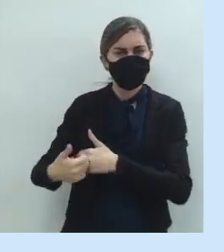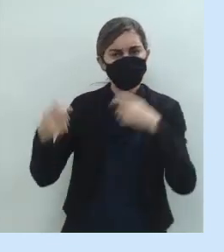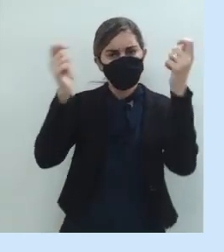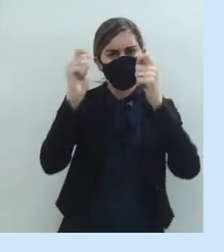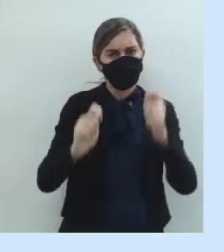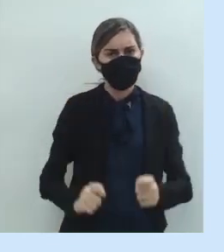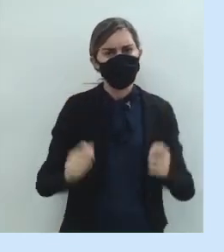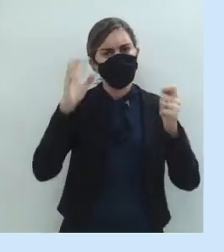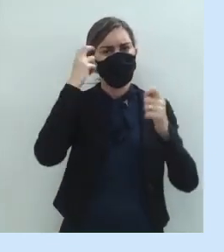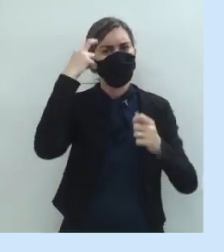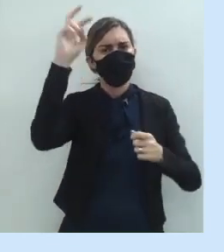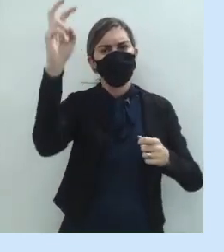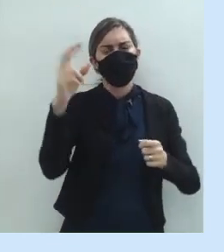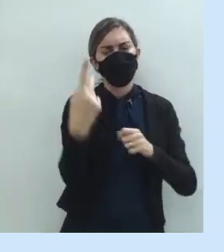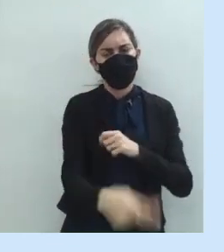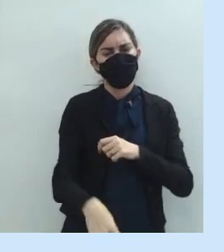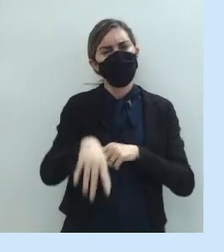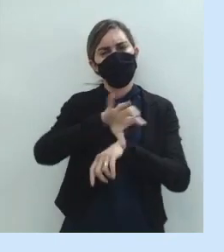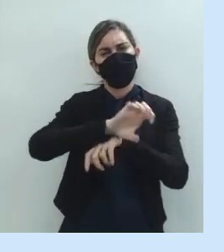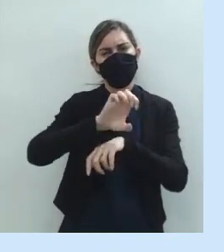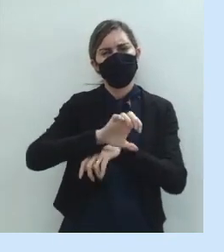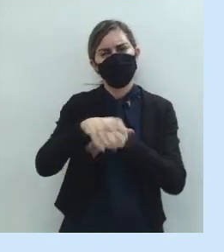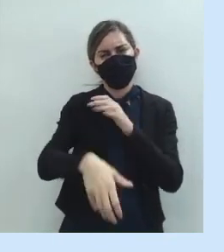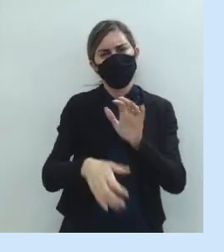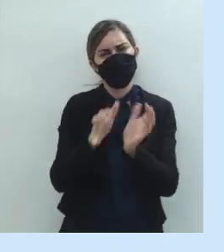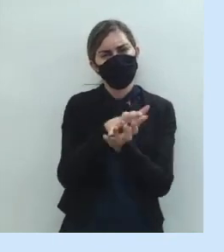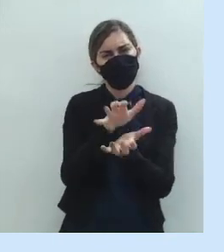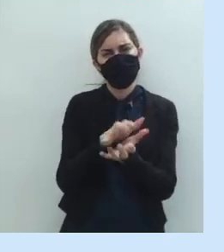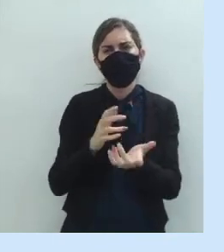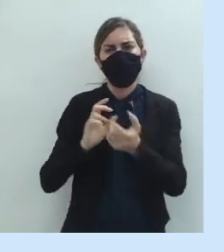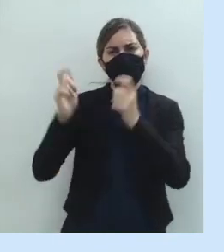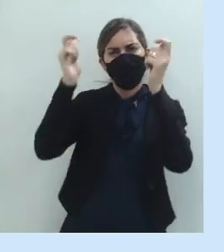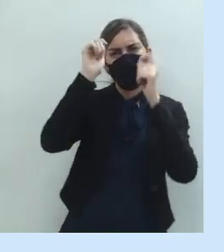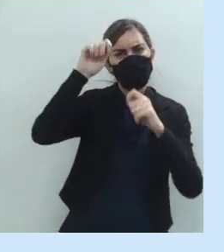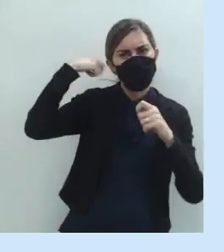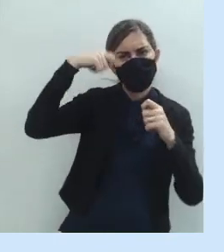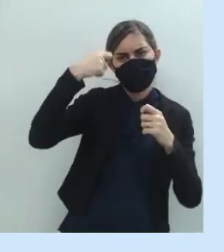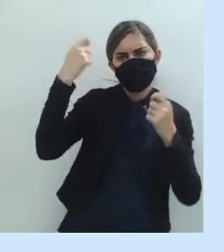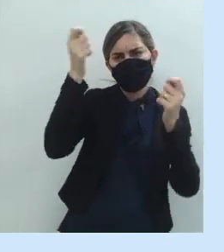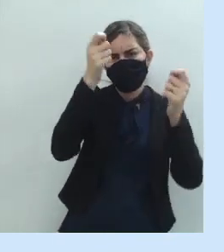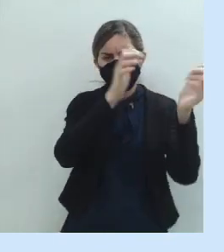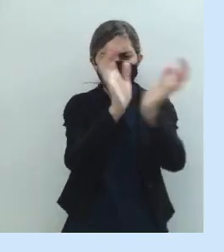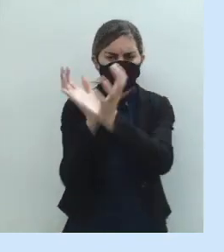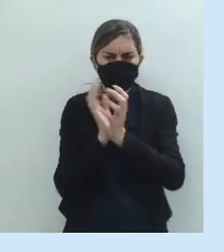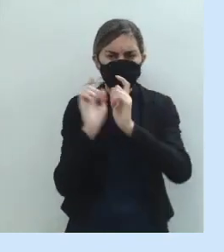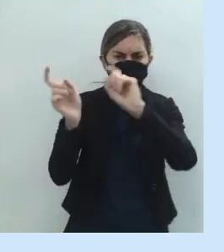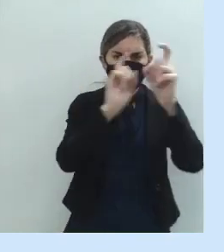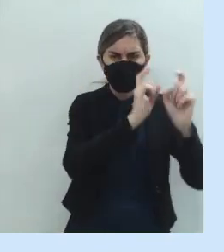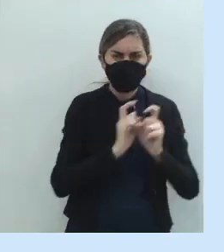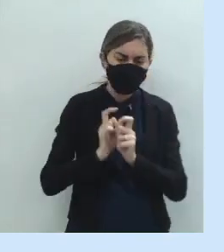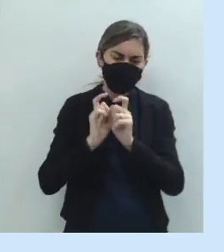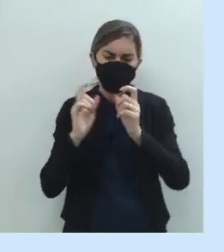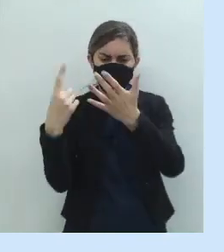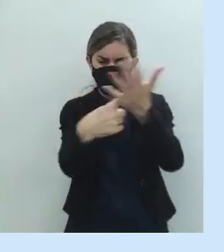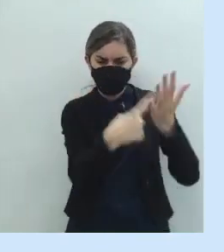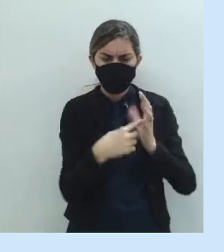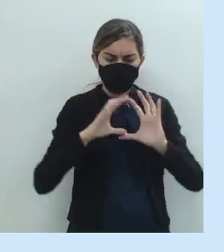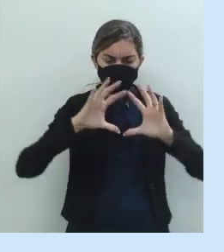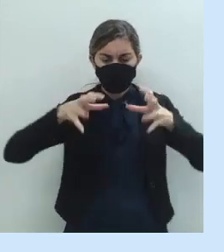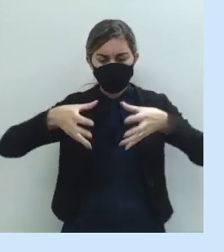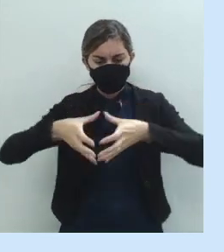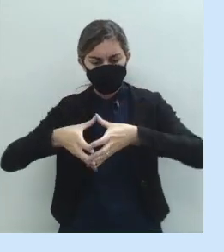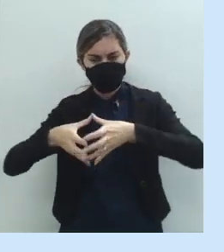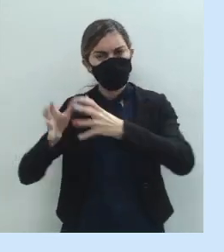da cultura, aqui em Pernambuco, os artistas se articulam, se organizam, de maneira coletiva,